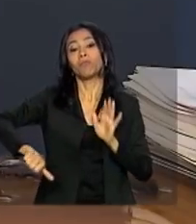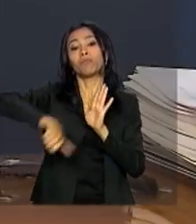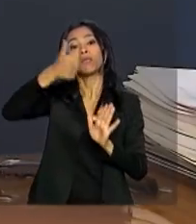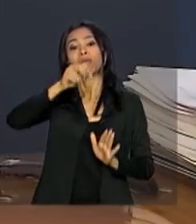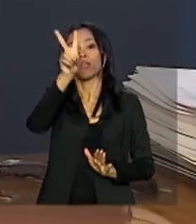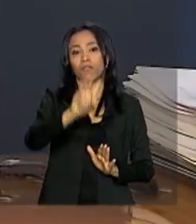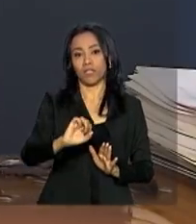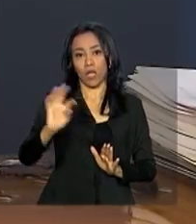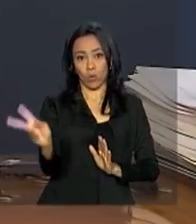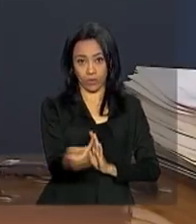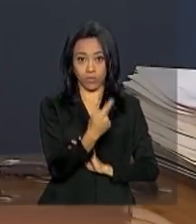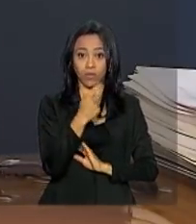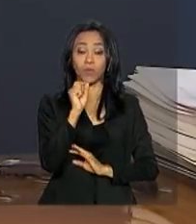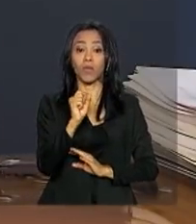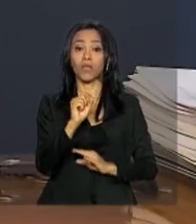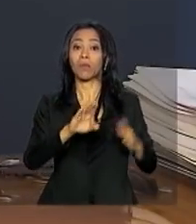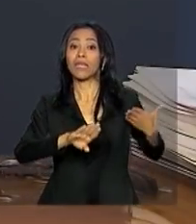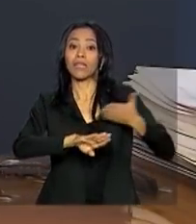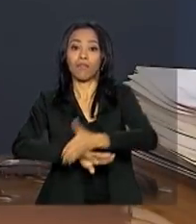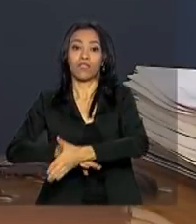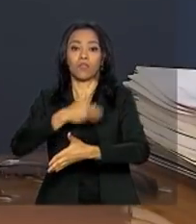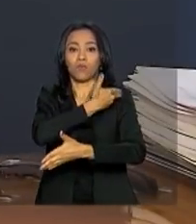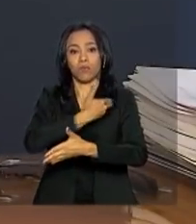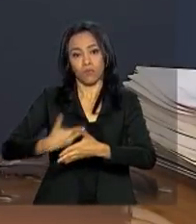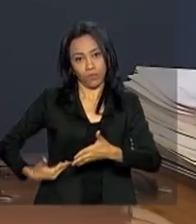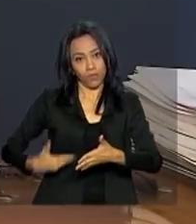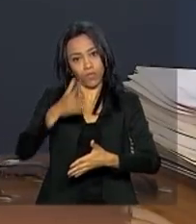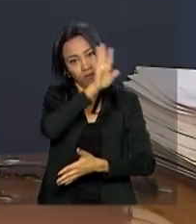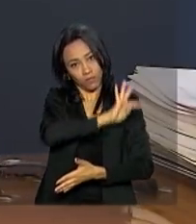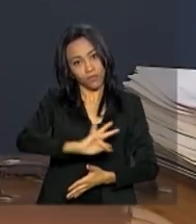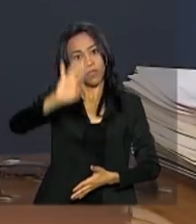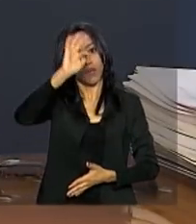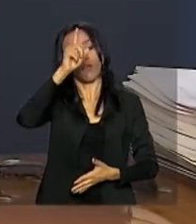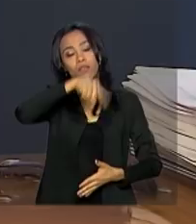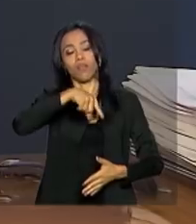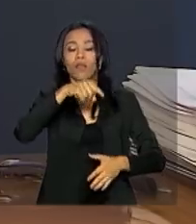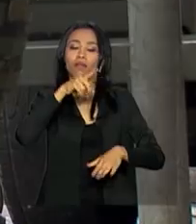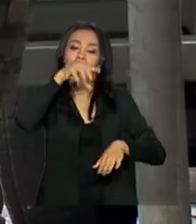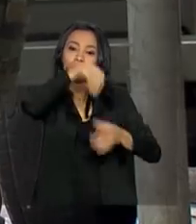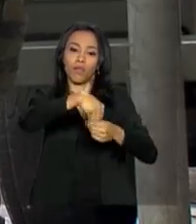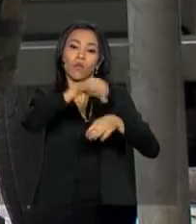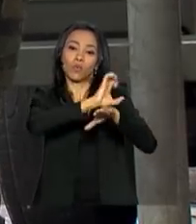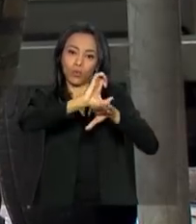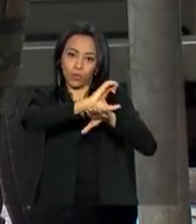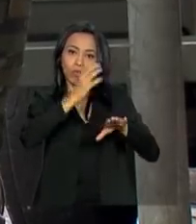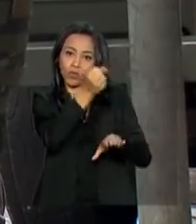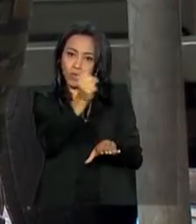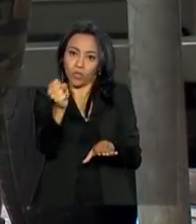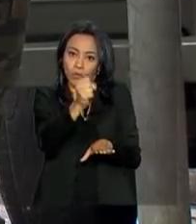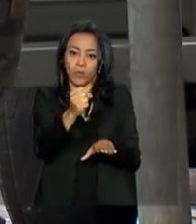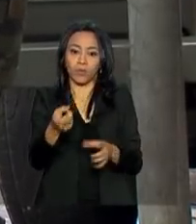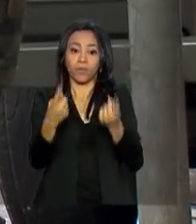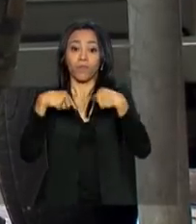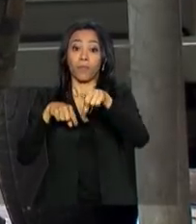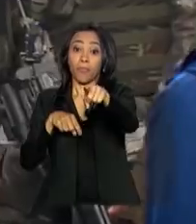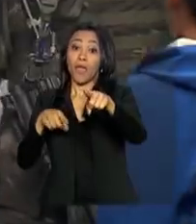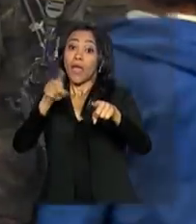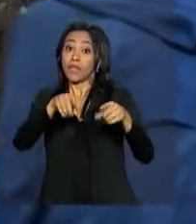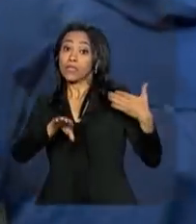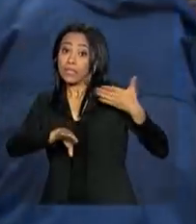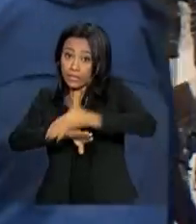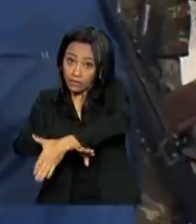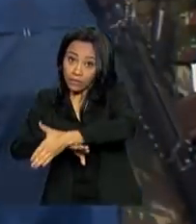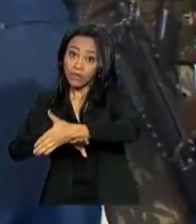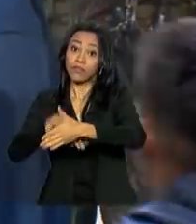vez de uma intervenção que é prevista na Carta Constitucional de 88. A intervenção também é vista como um meio para